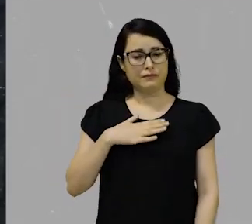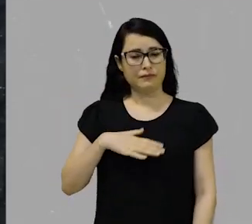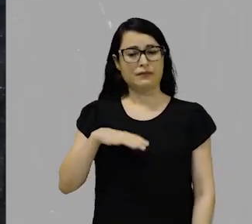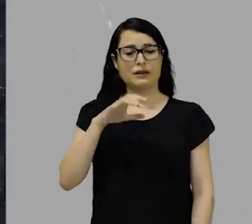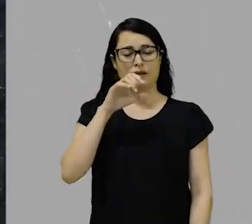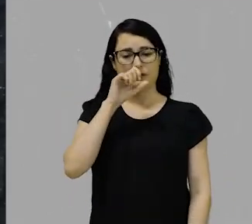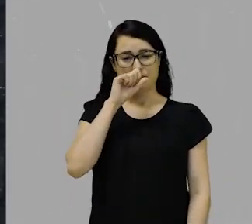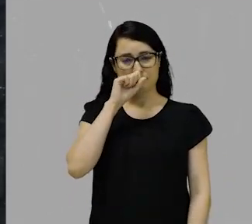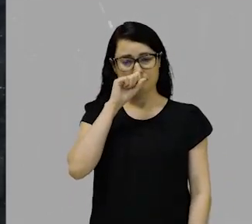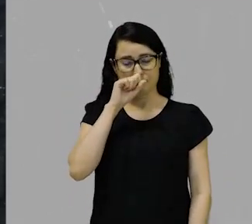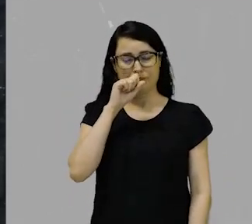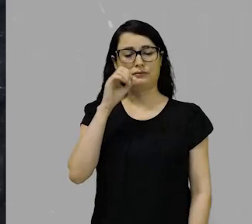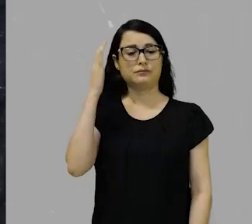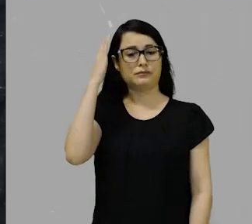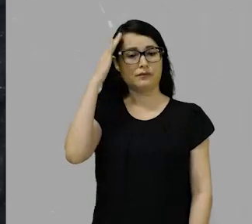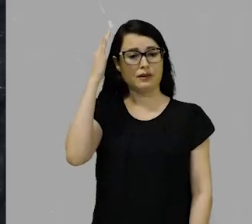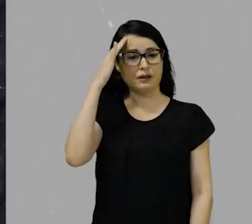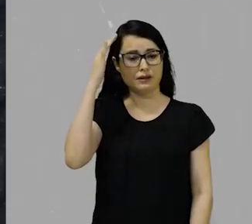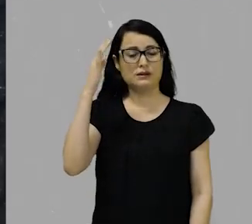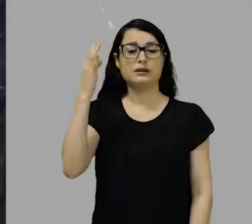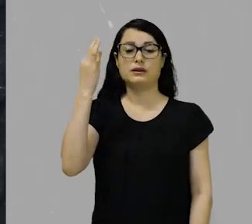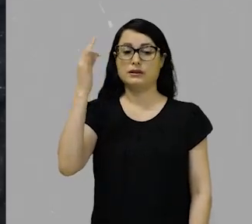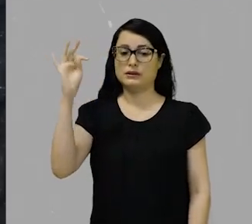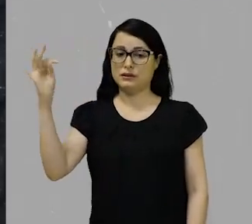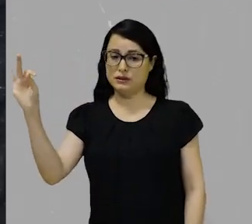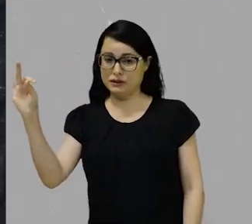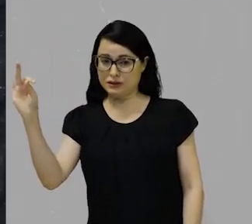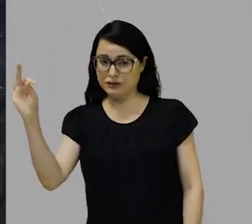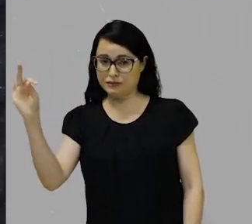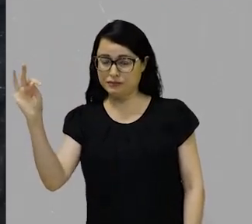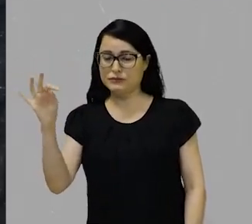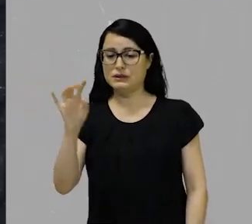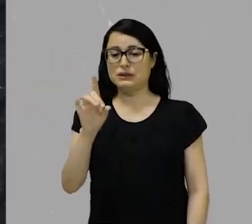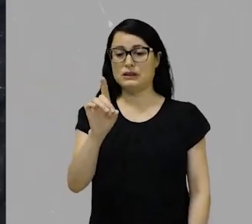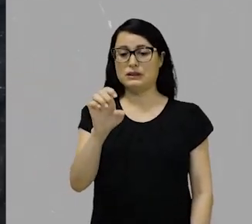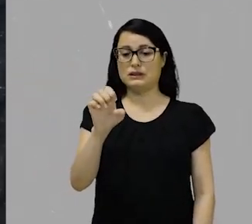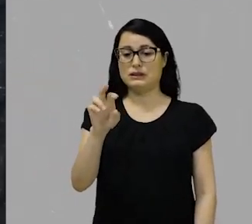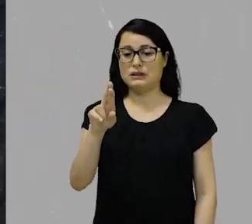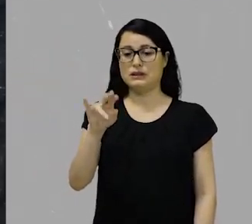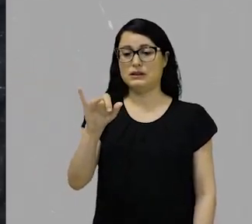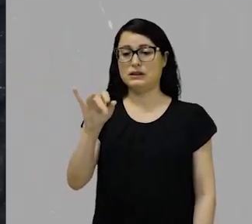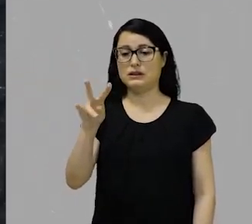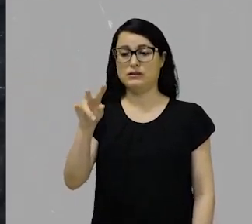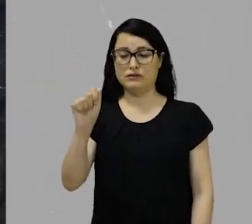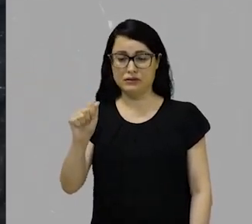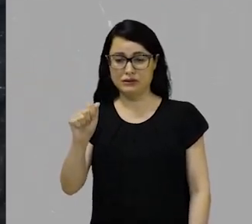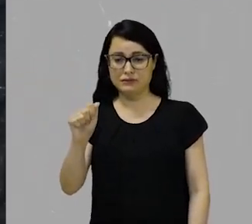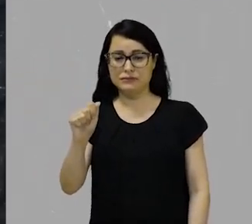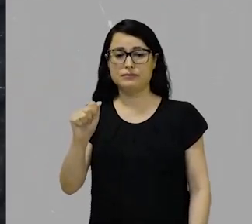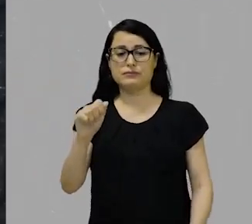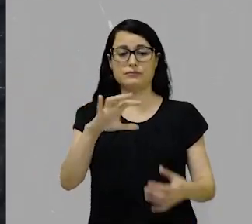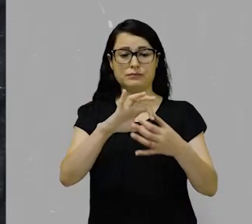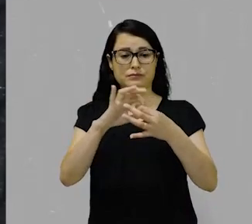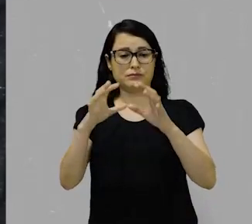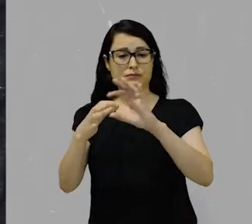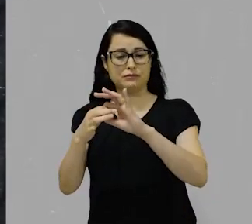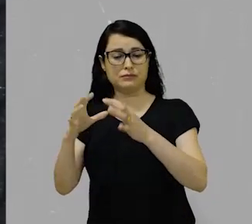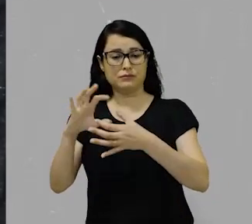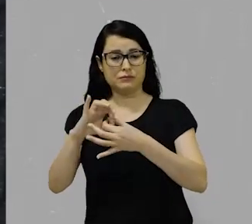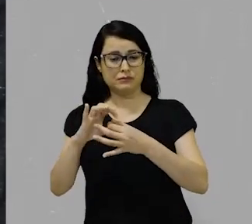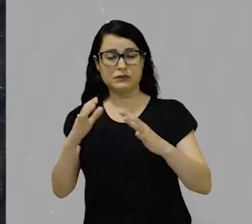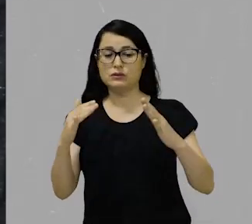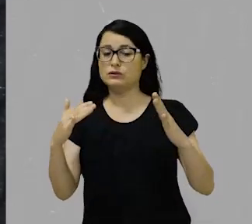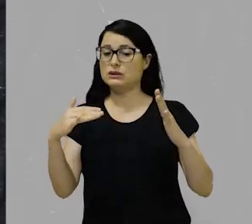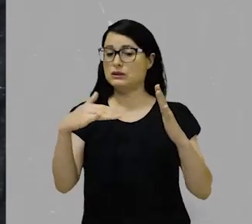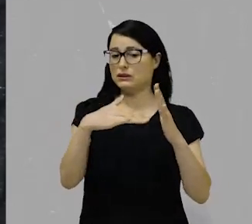respirou, tá? Entendeu a teoria da deriva continental, entendeu os limites. Agora a gente pode falar